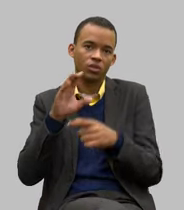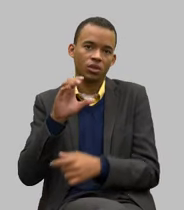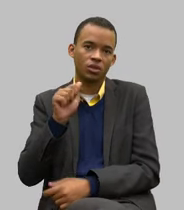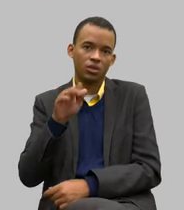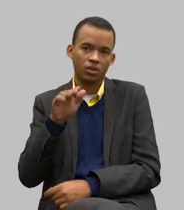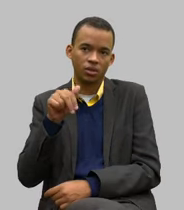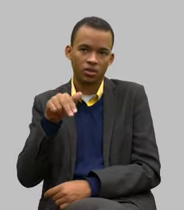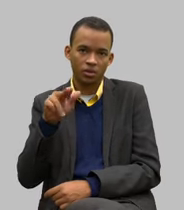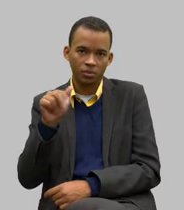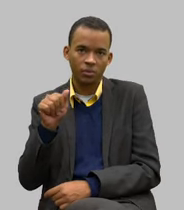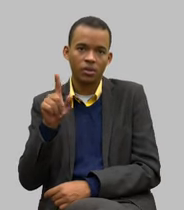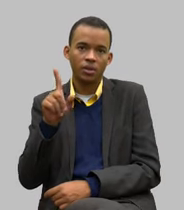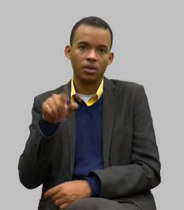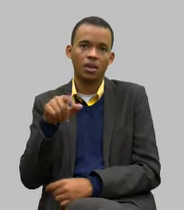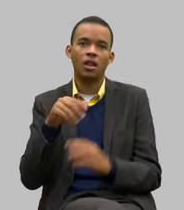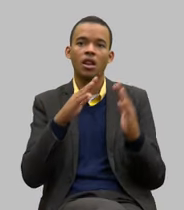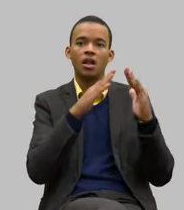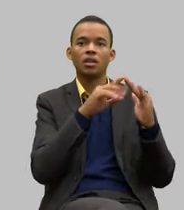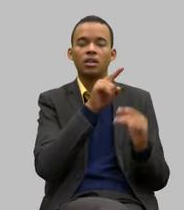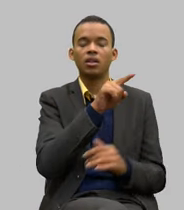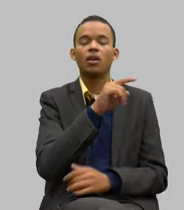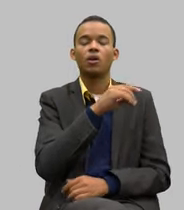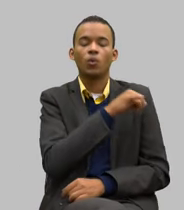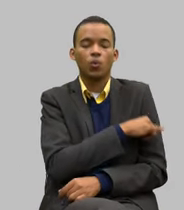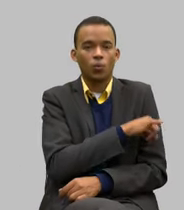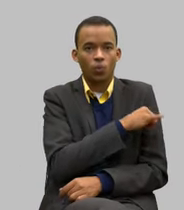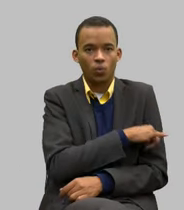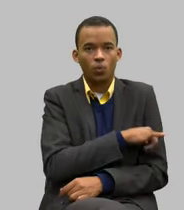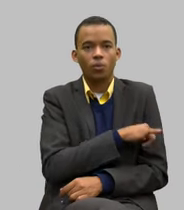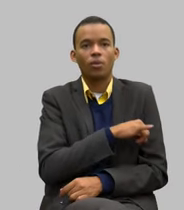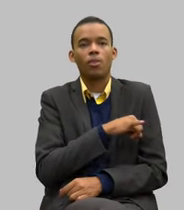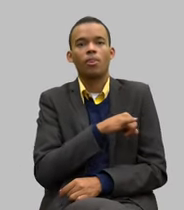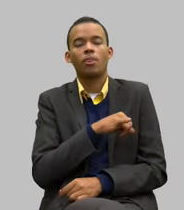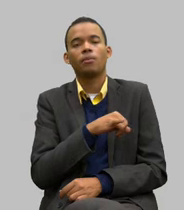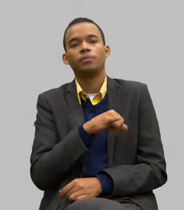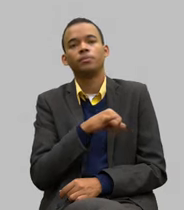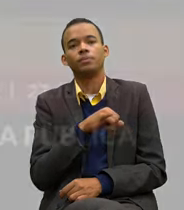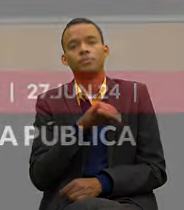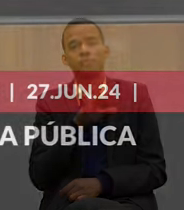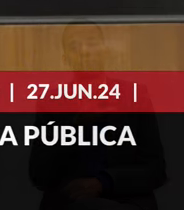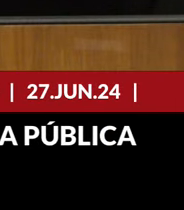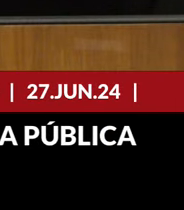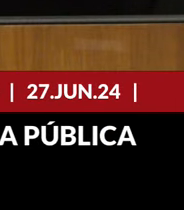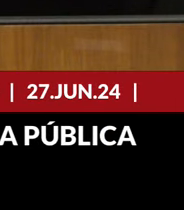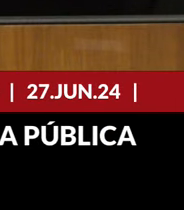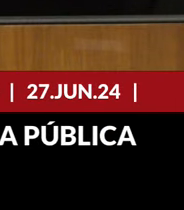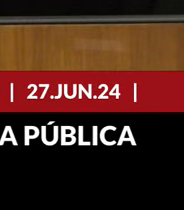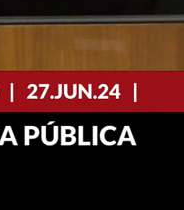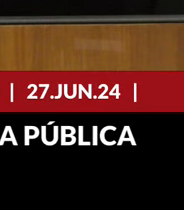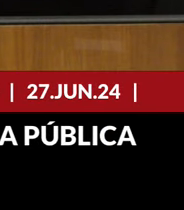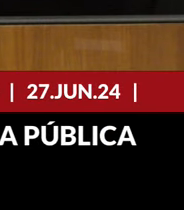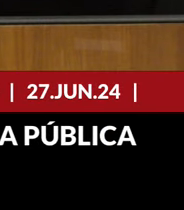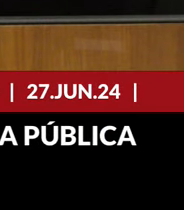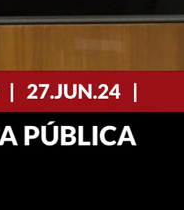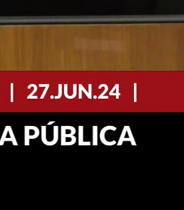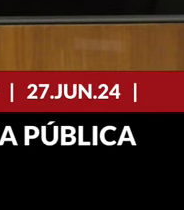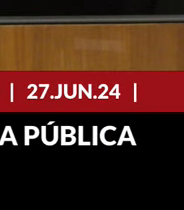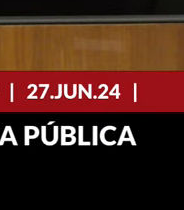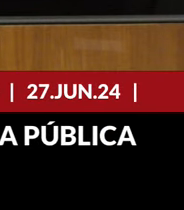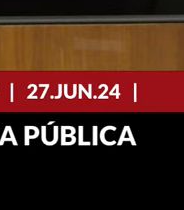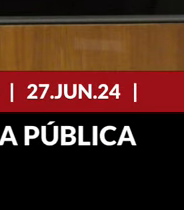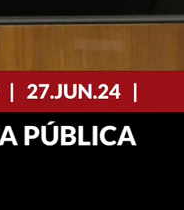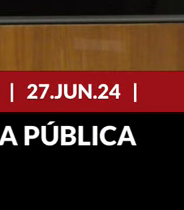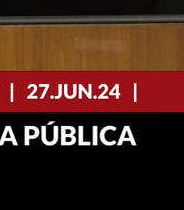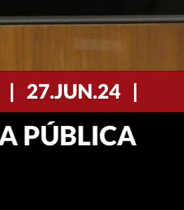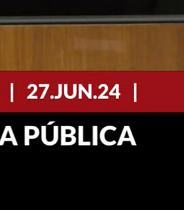Rio tá no Rio ele tá no Rio eu sei é e ele que pede que nós vamos pegar mas a gente já sabe tudo direitinho a respeito dele mas o que que